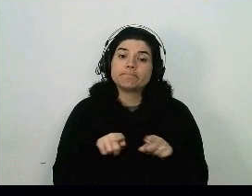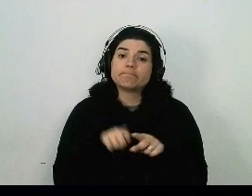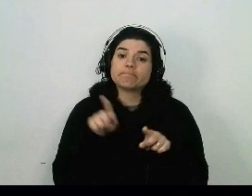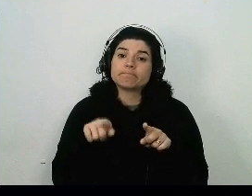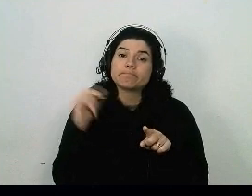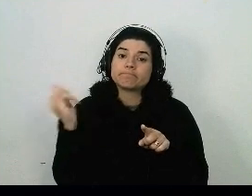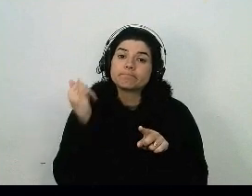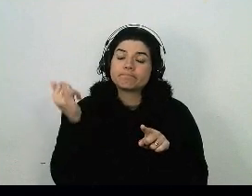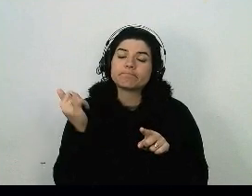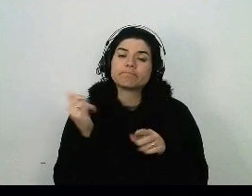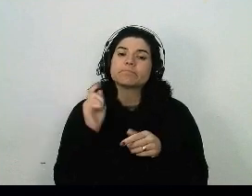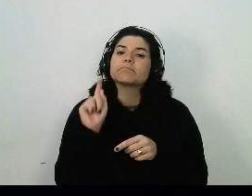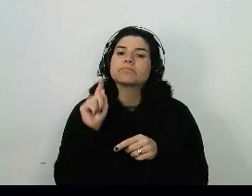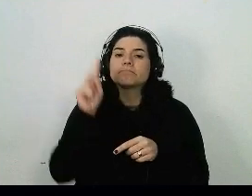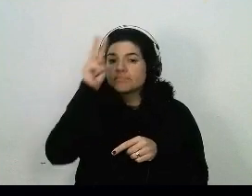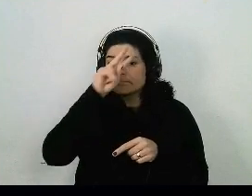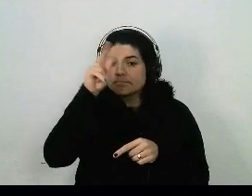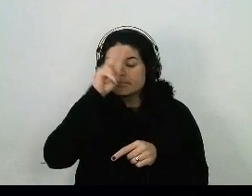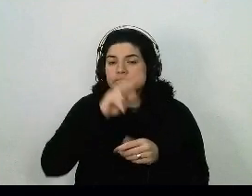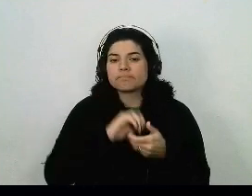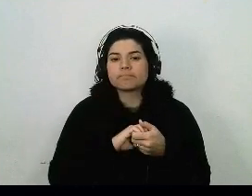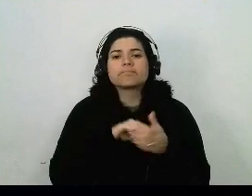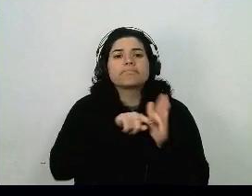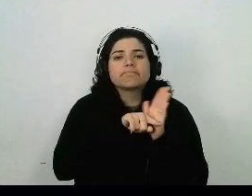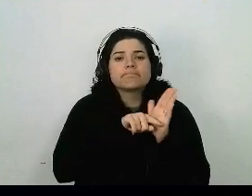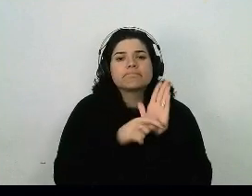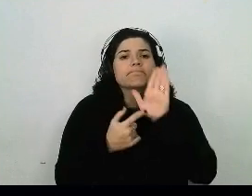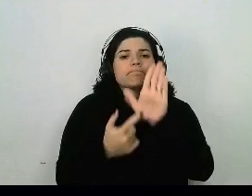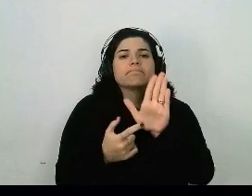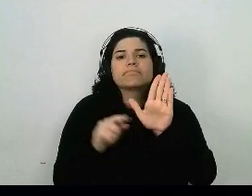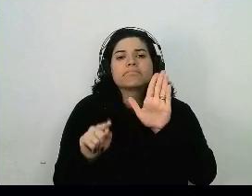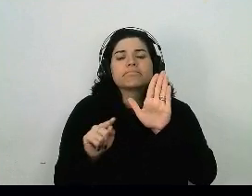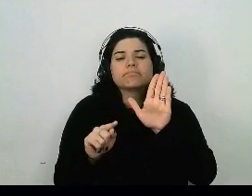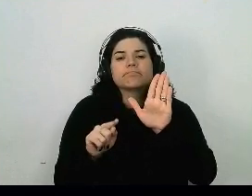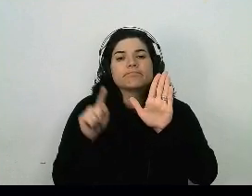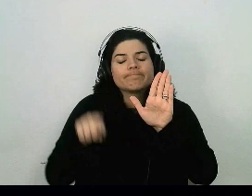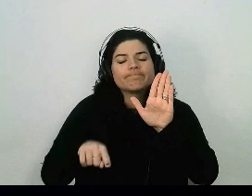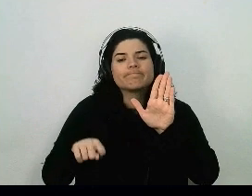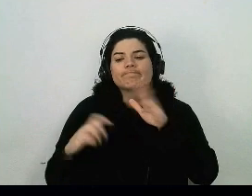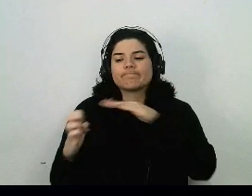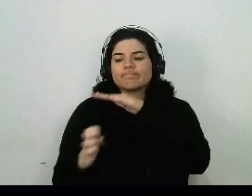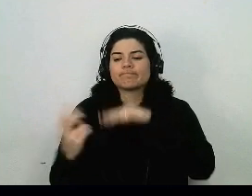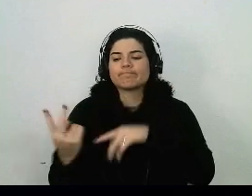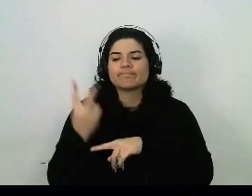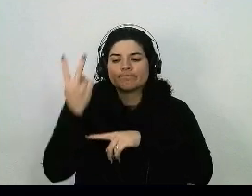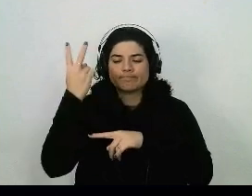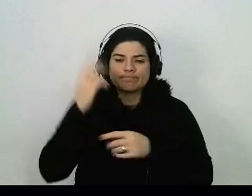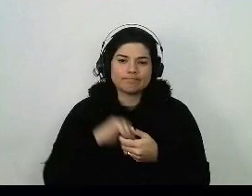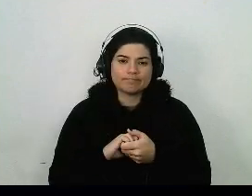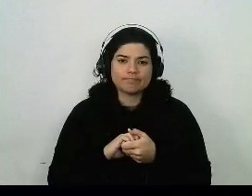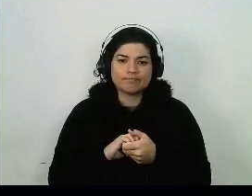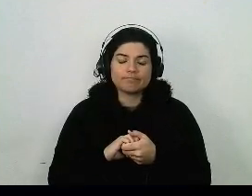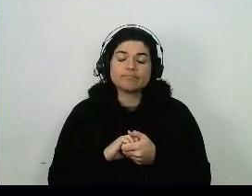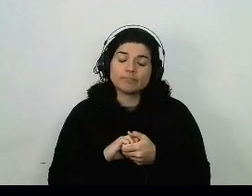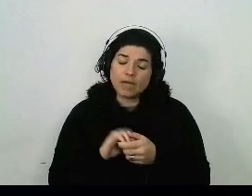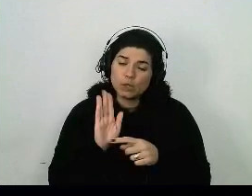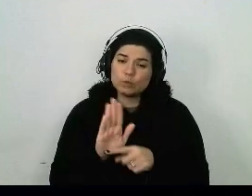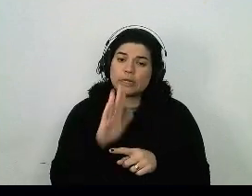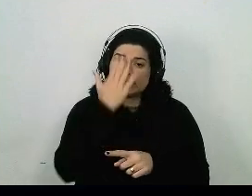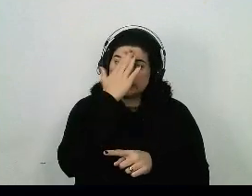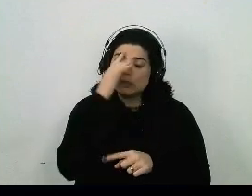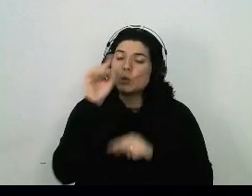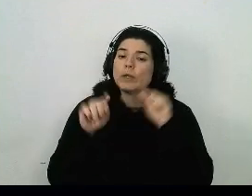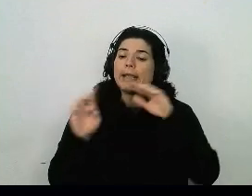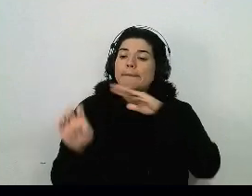lembrar que a métrica sinaliza o que a empresa valoriza sempre a métrica sempre serve para isso e é por isso que a gente tem tanta